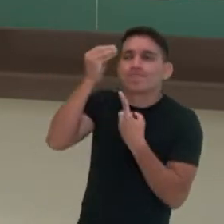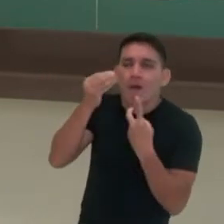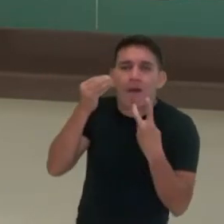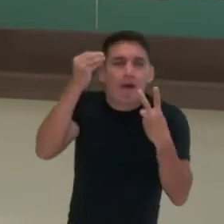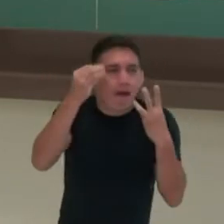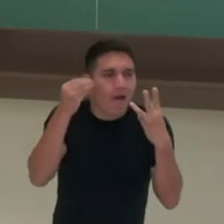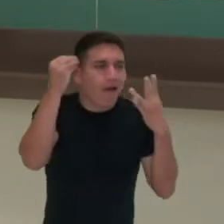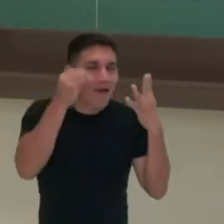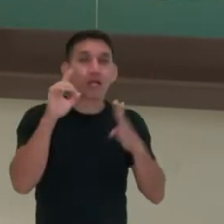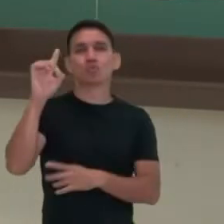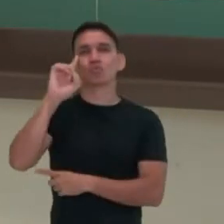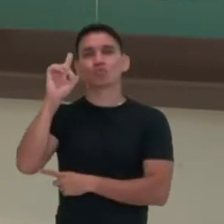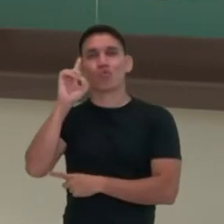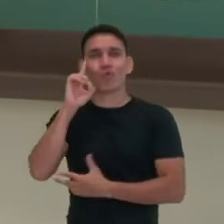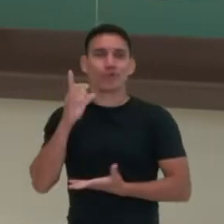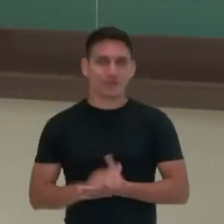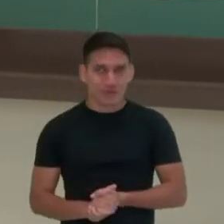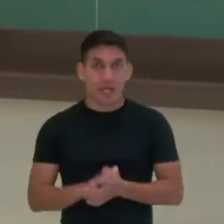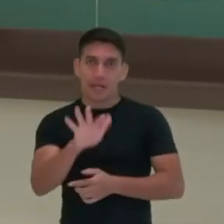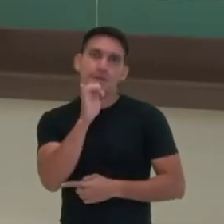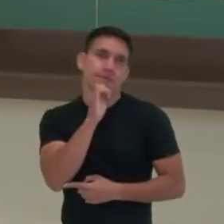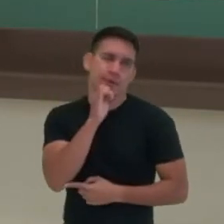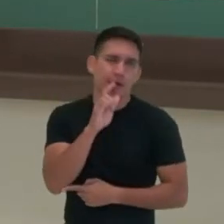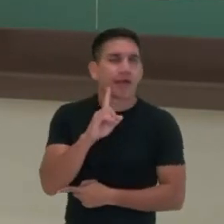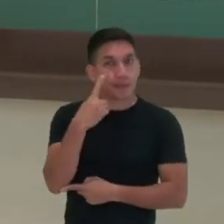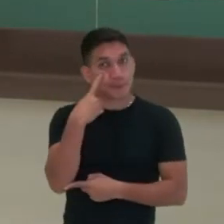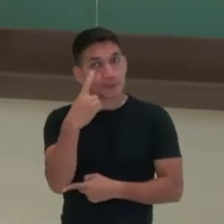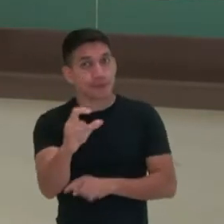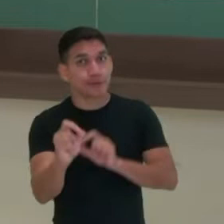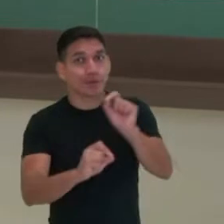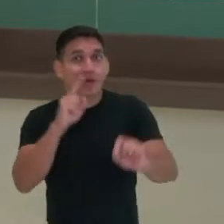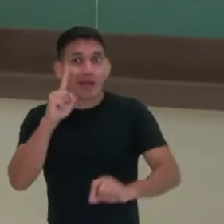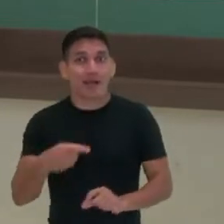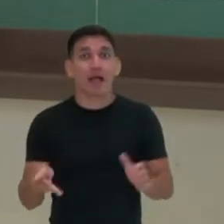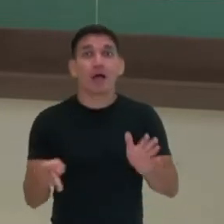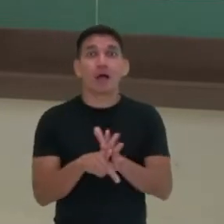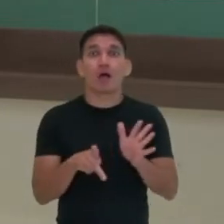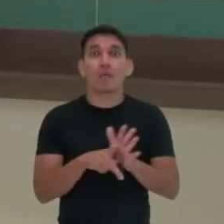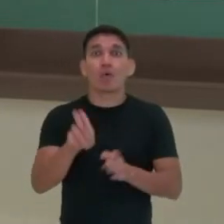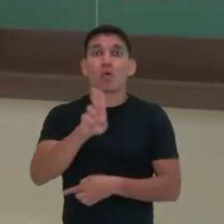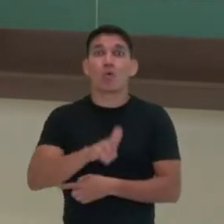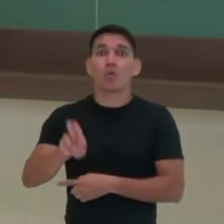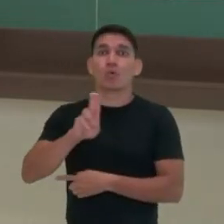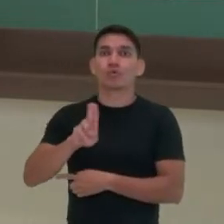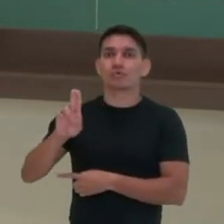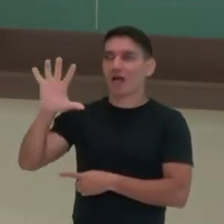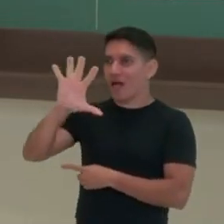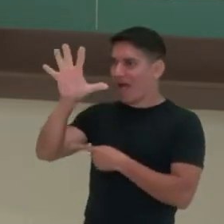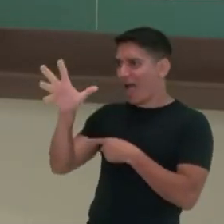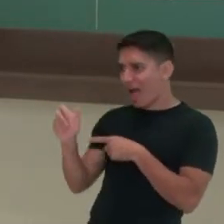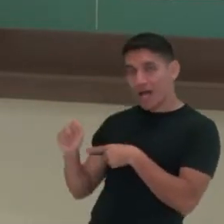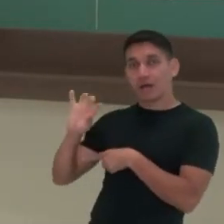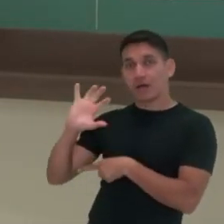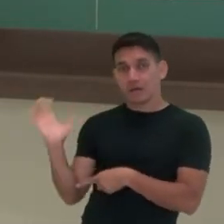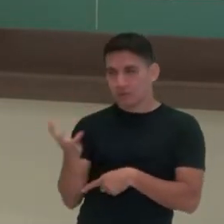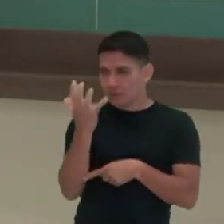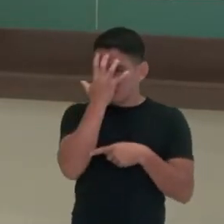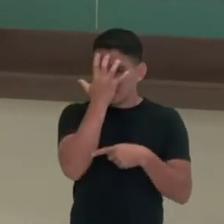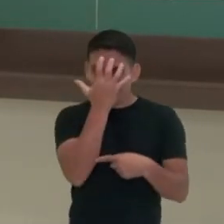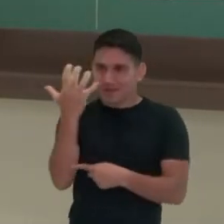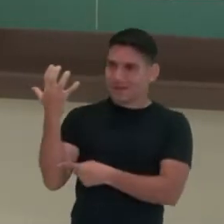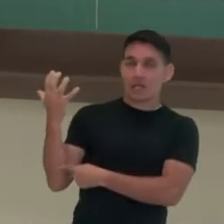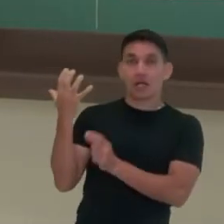experimentamos diariamente. Um exemplo interessante são as máscaras africanas. E há máscaras